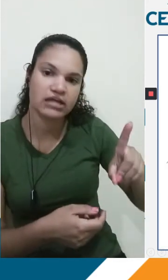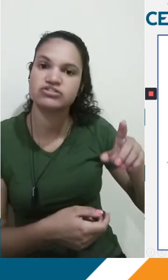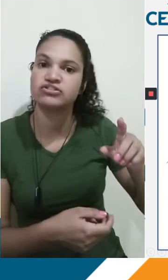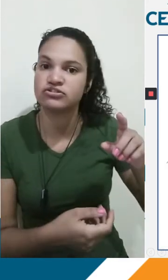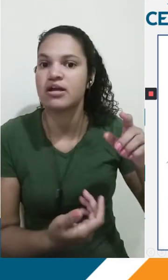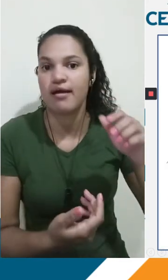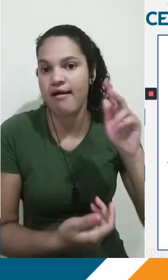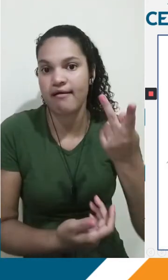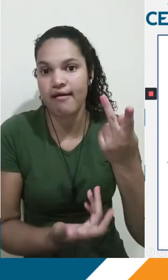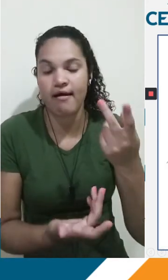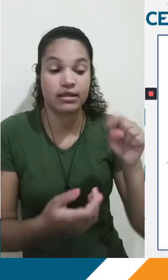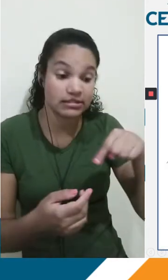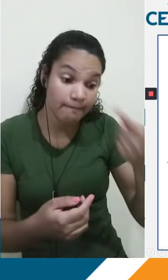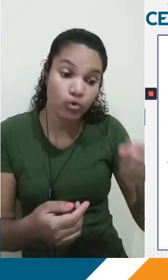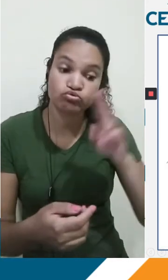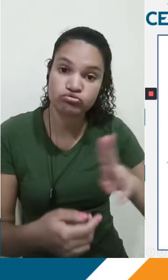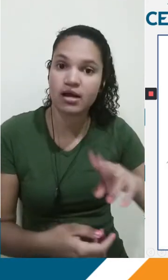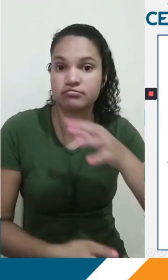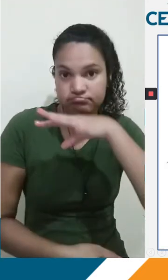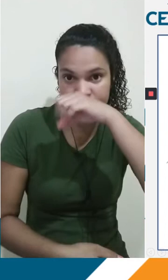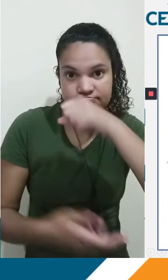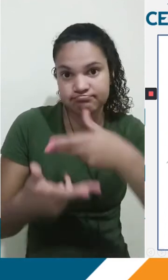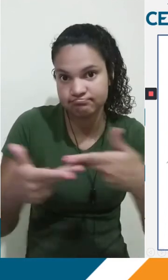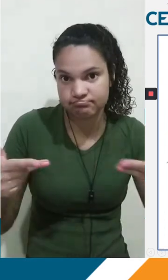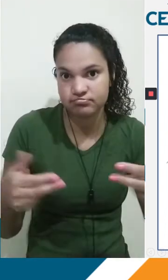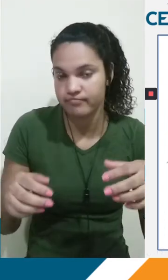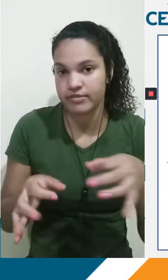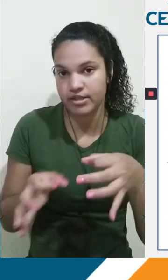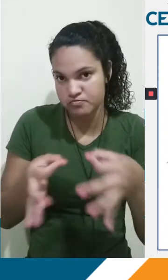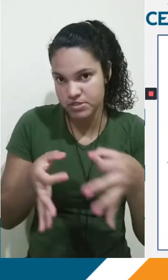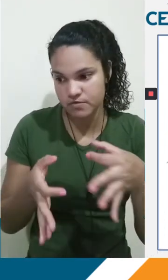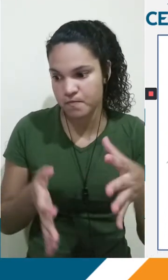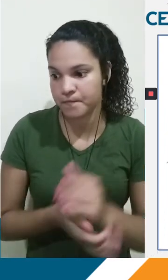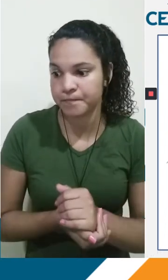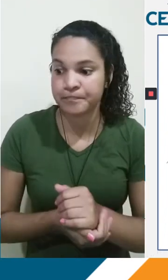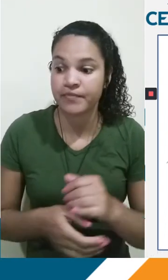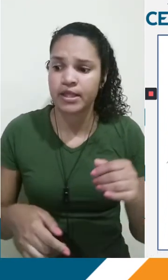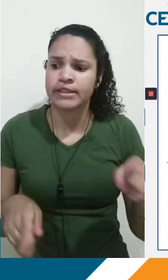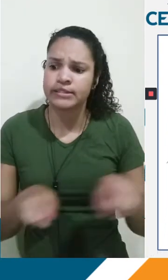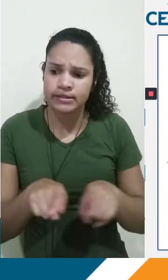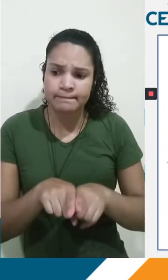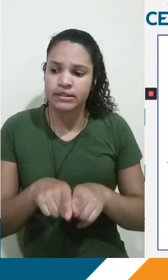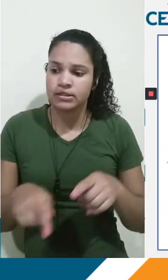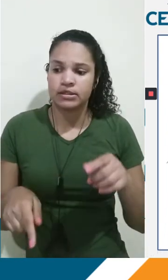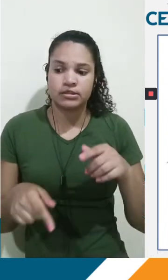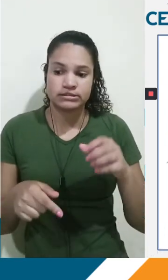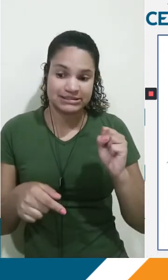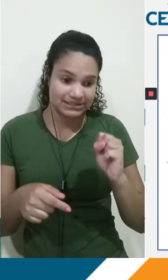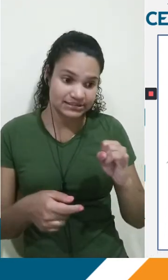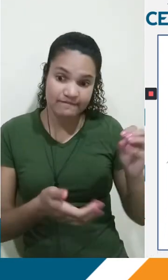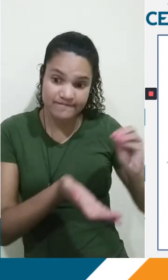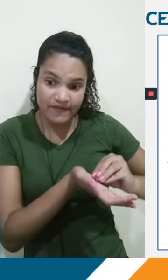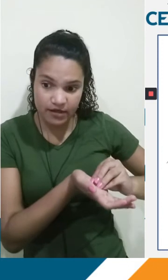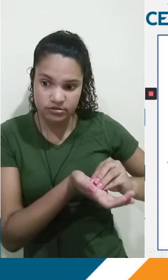cadeia respiratória. E as proteínas também, ao serem degradadas, seus aminoácidos vão suprir a glicólise